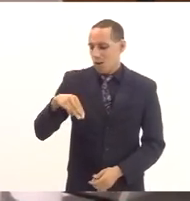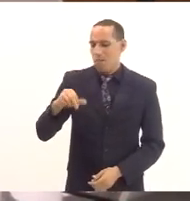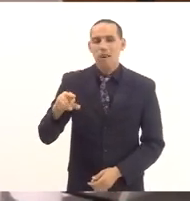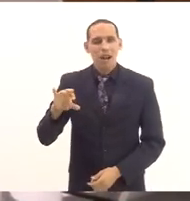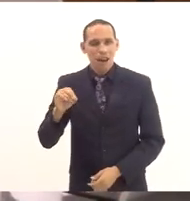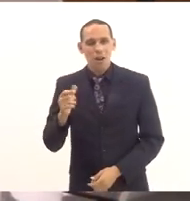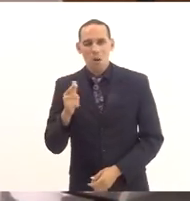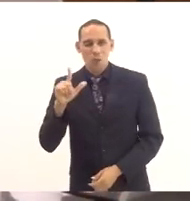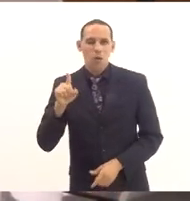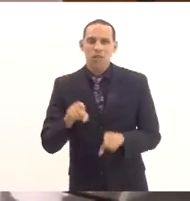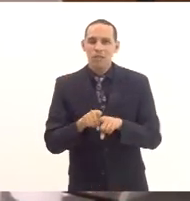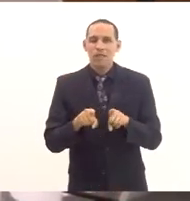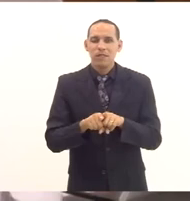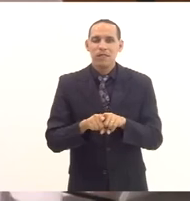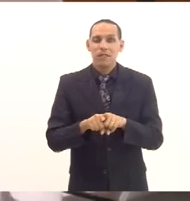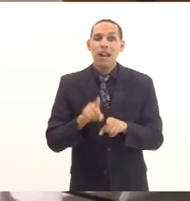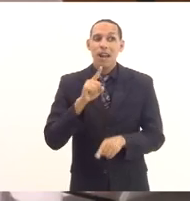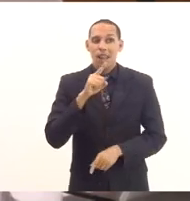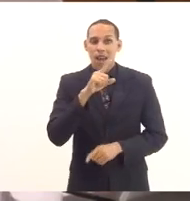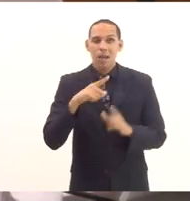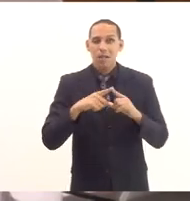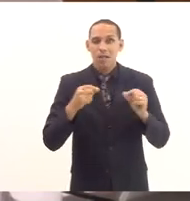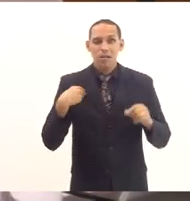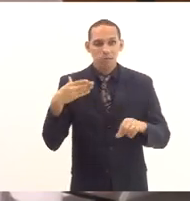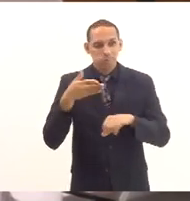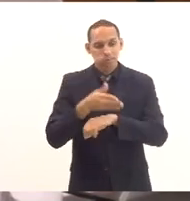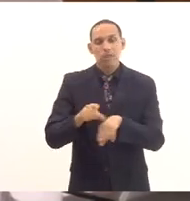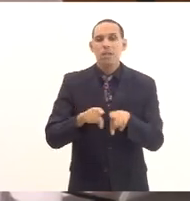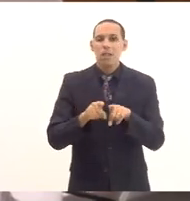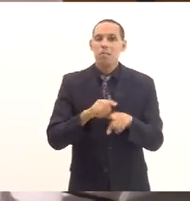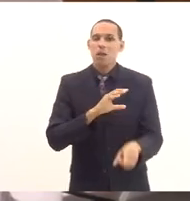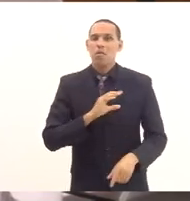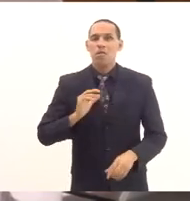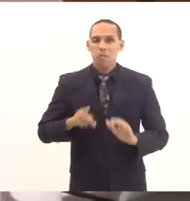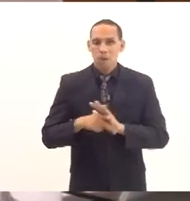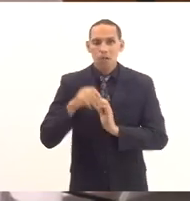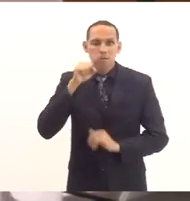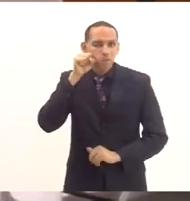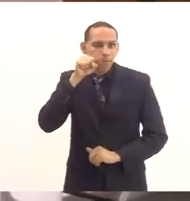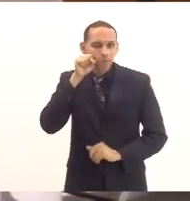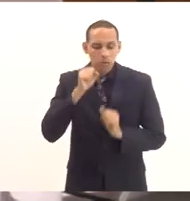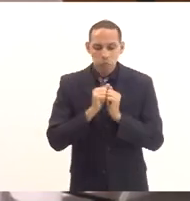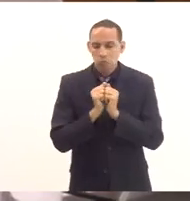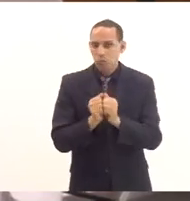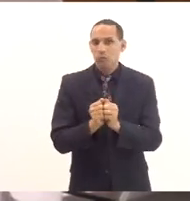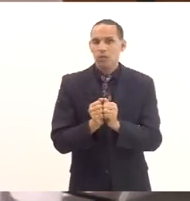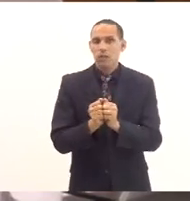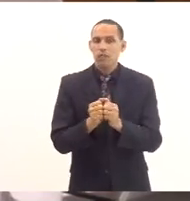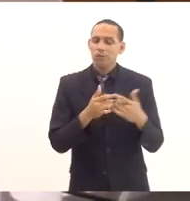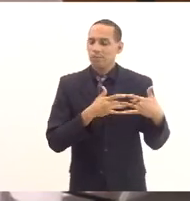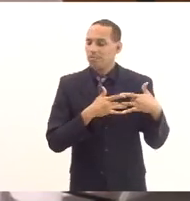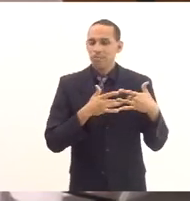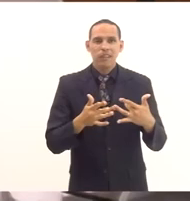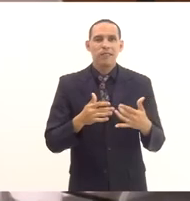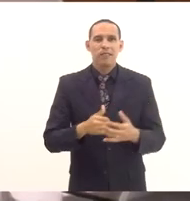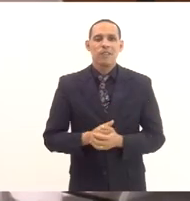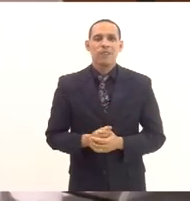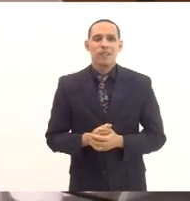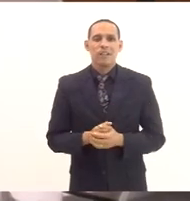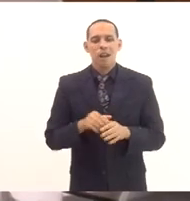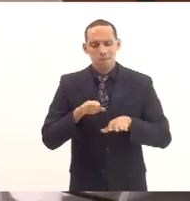município também chega em Brasília na reunião da comissão do Senado e colocar à disposição